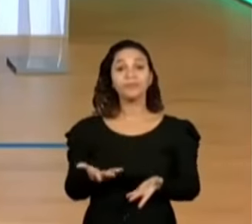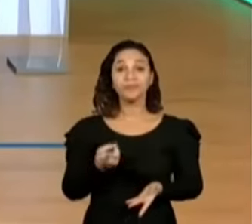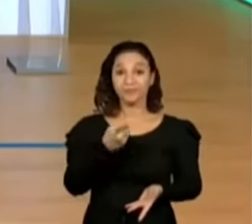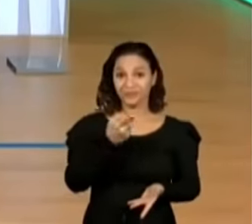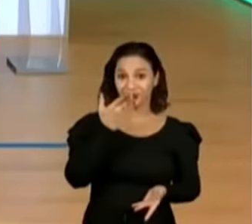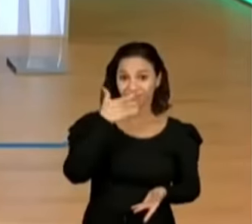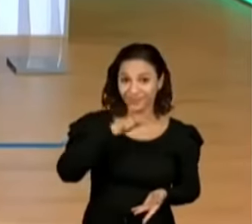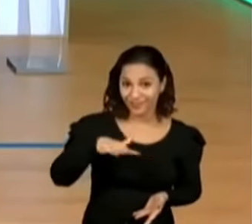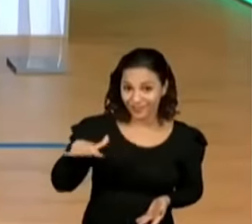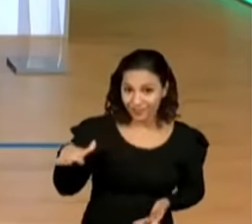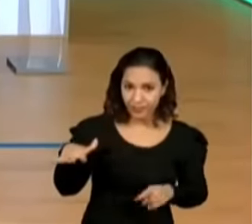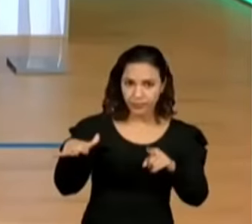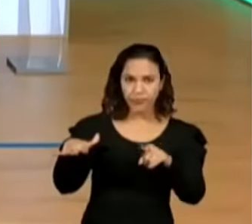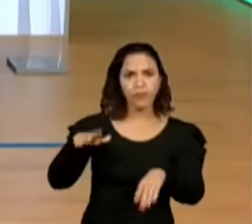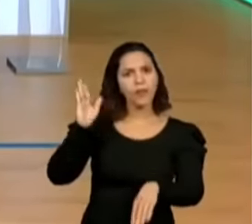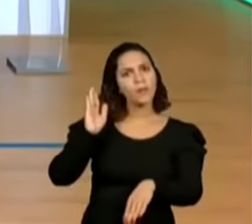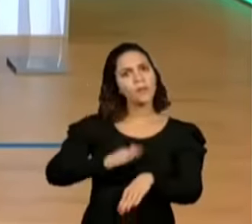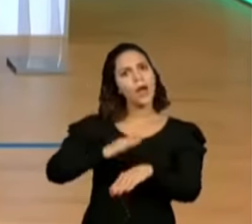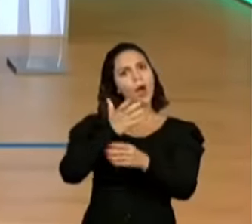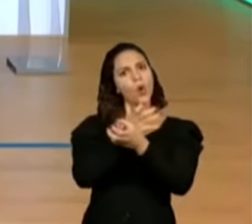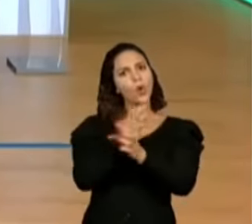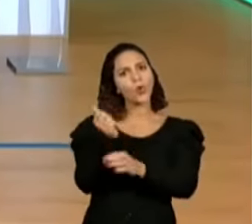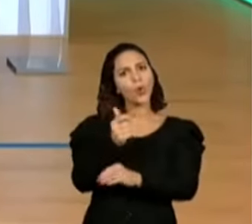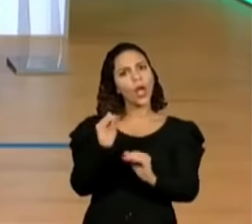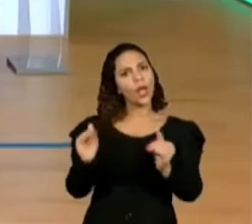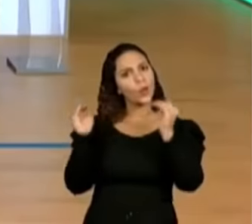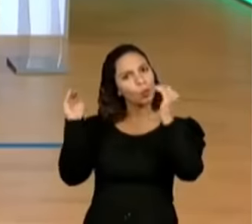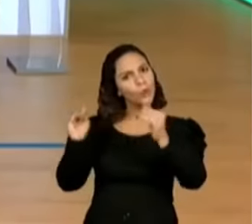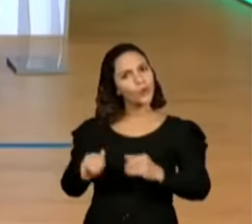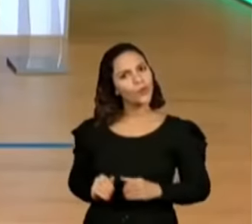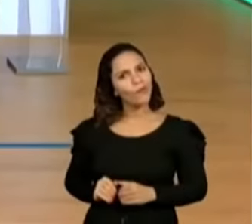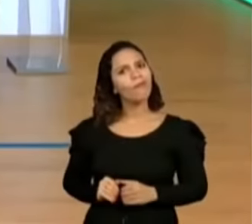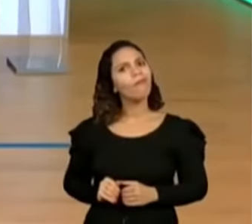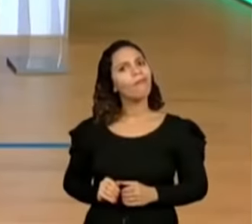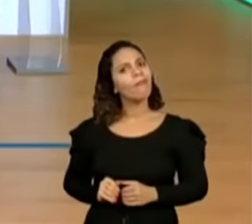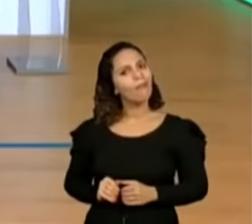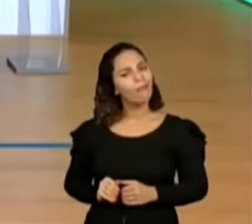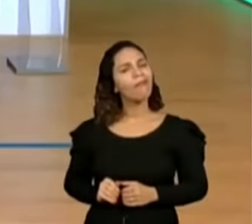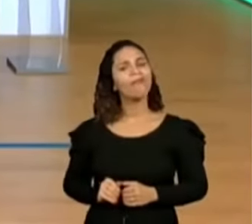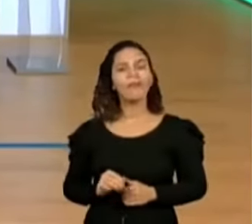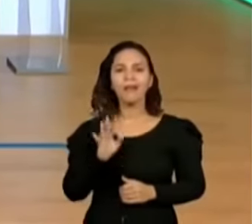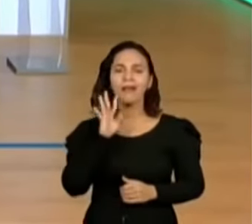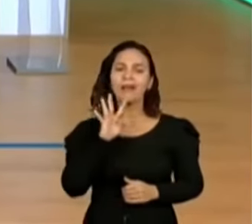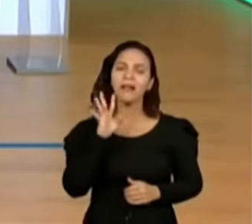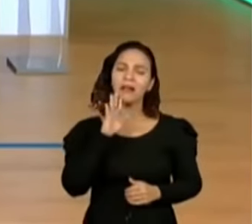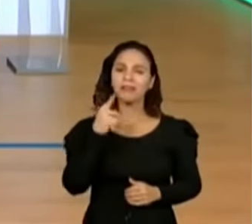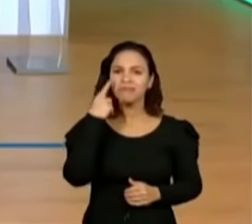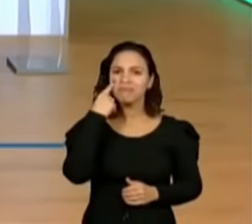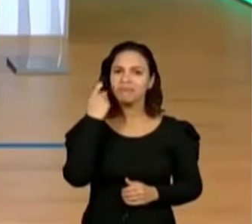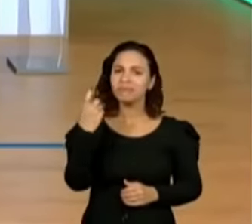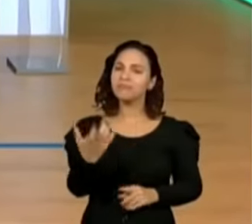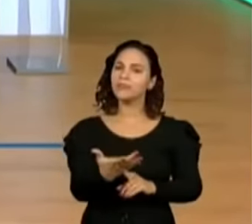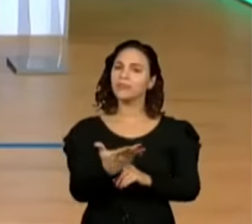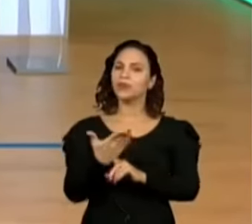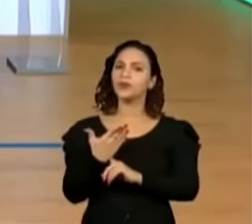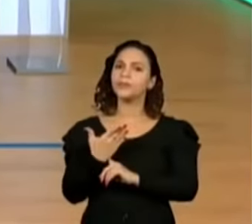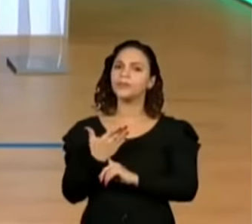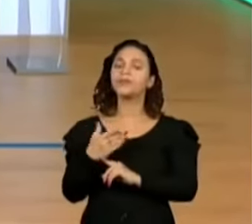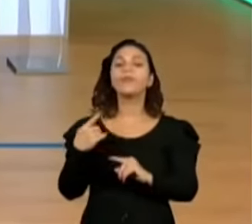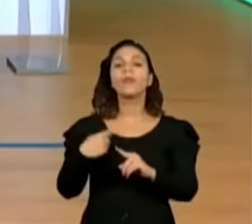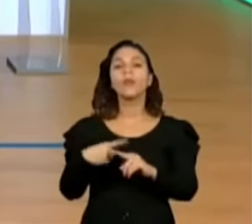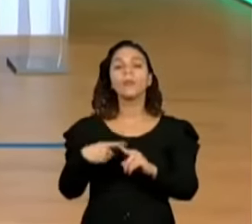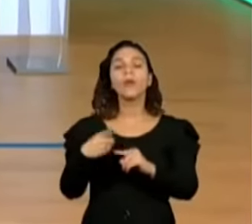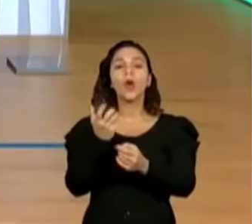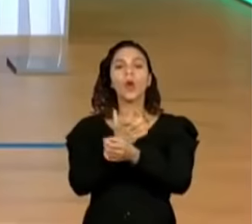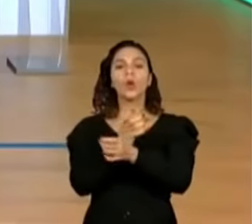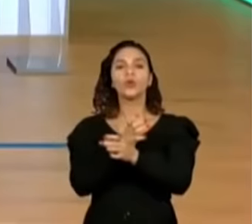tem mais ossos que um adulto. E por que isso acontece? Essa informação foi apresentada, não é mesmo? Foi apresentada, os ossos eles se